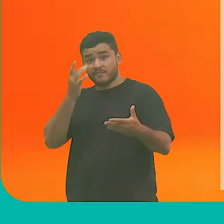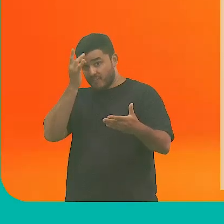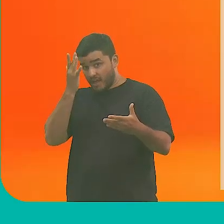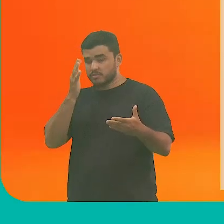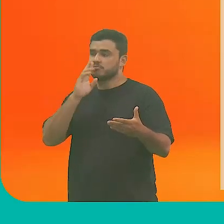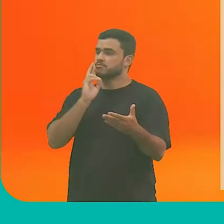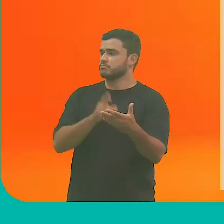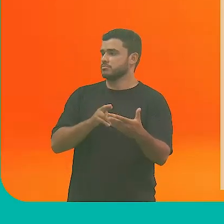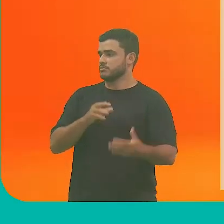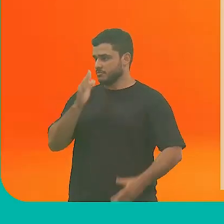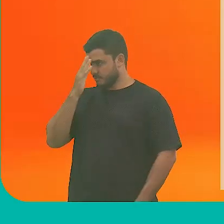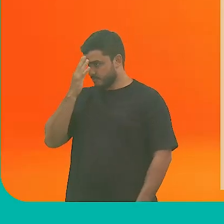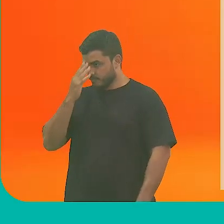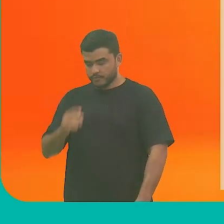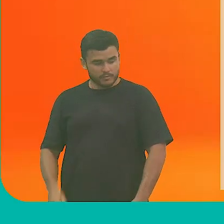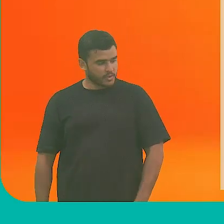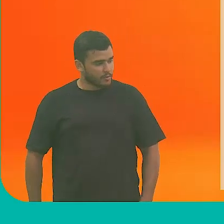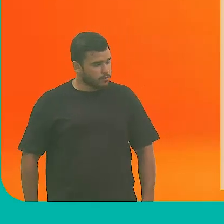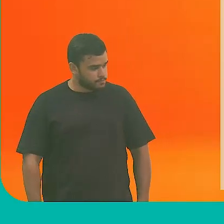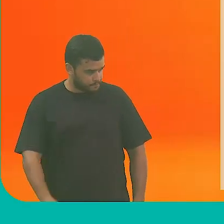Aí agora eu coloquei uma mais difícil.